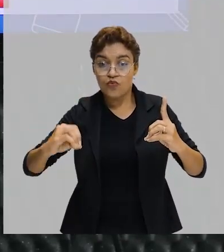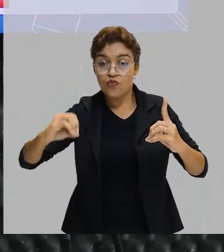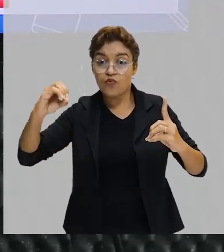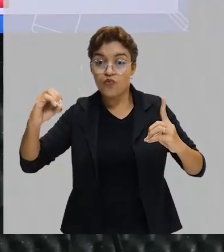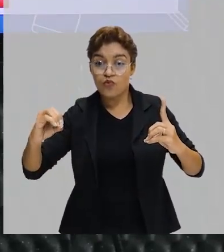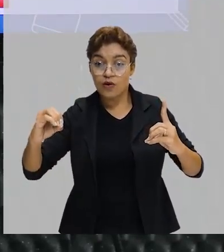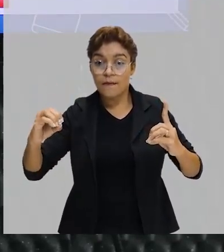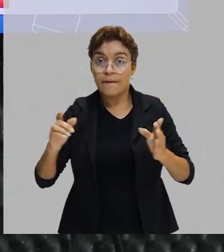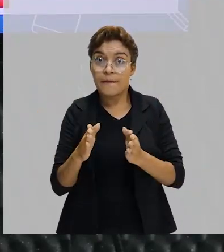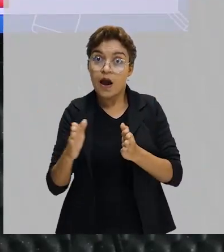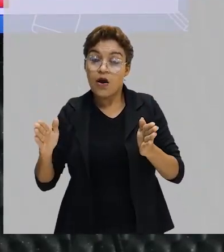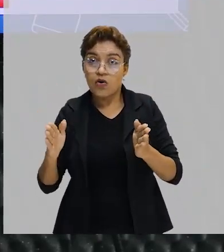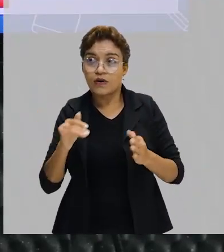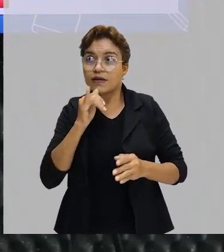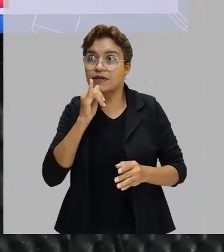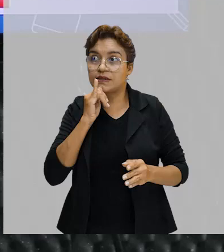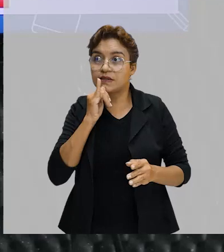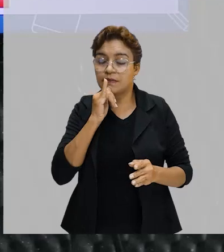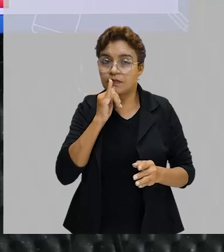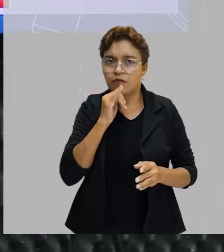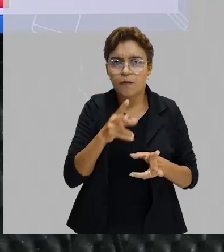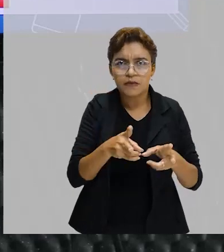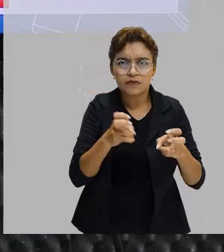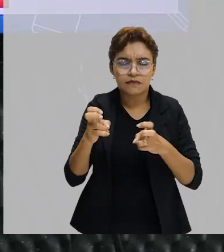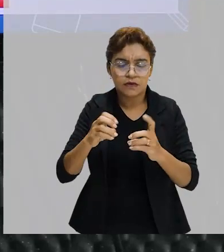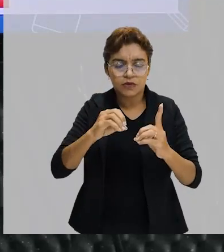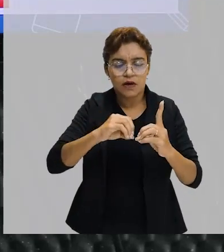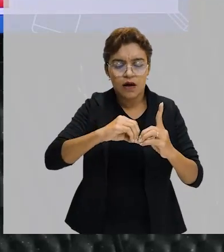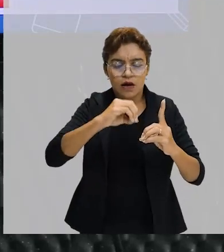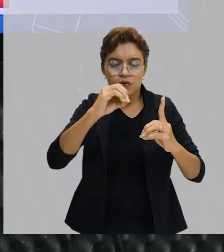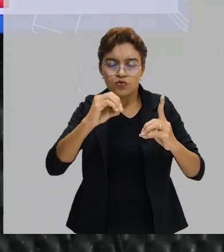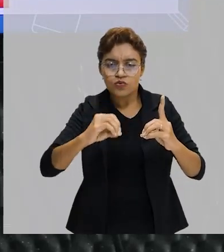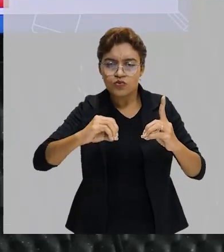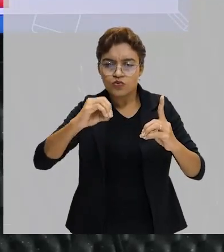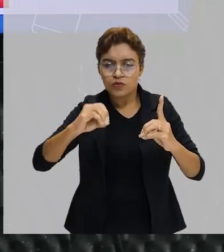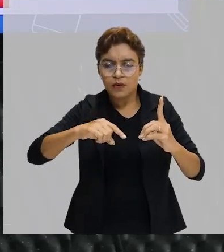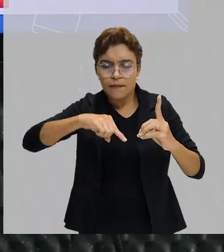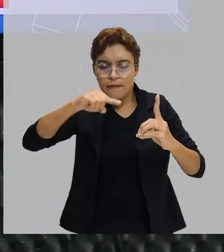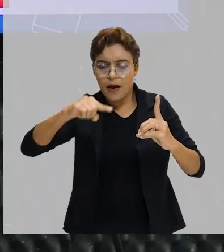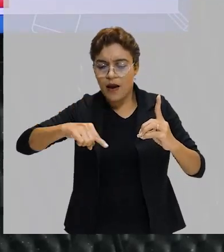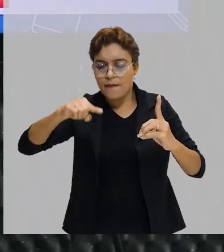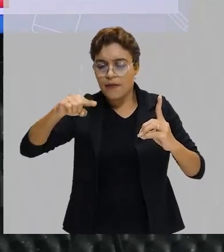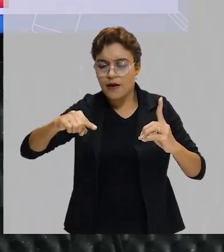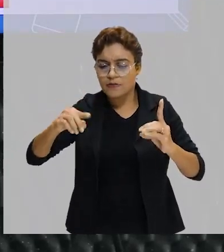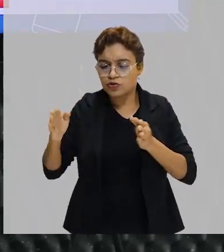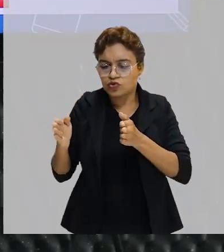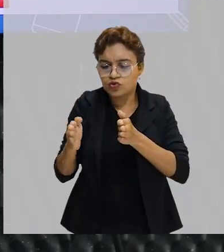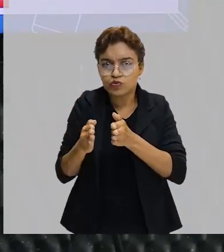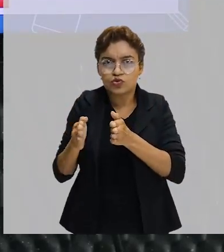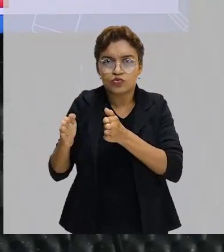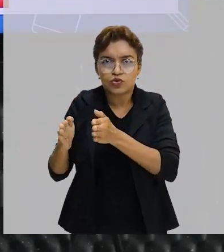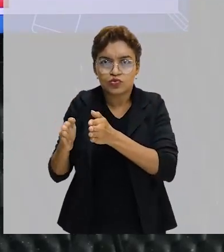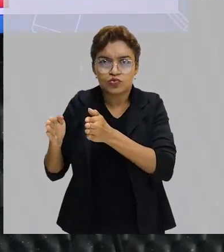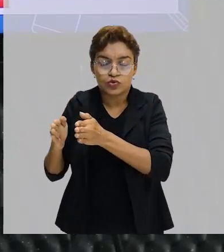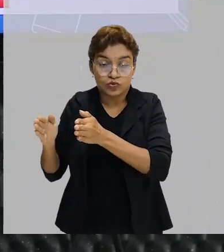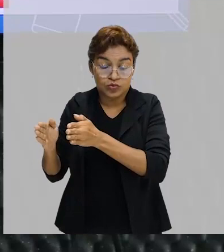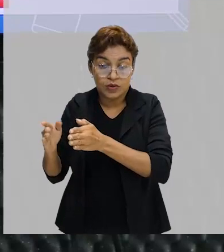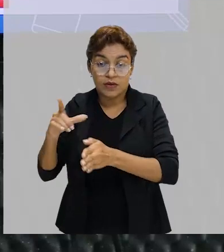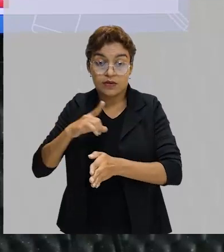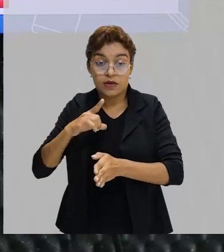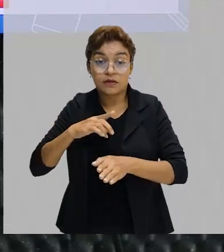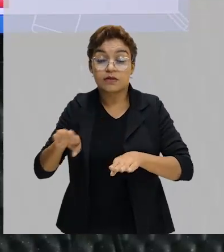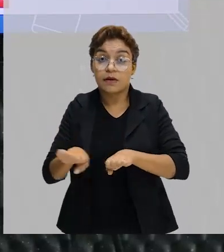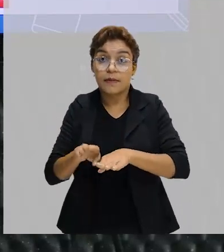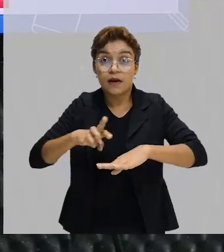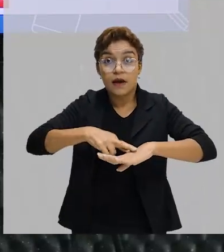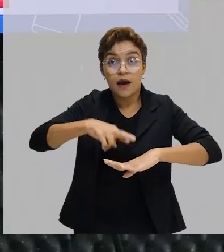Aí você vai observando que as ondas vão ficando menores, e aí com uma frequência maior. Aí vou ter a radiação, porque as